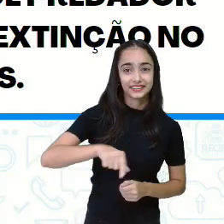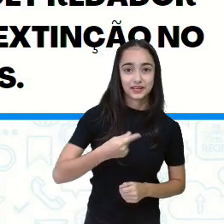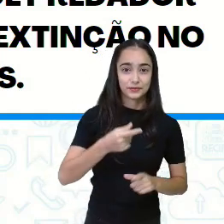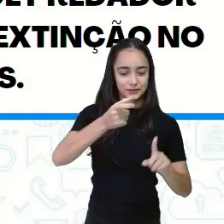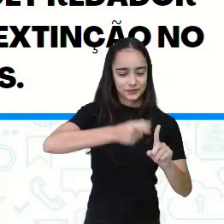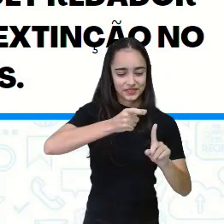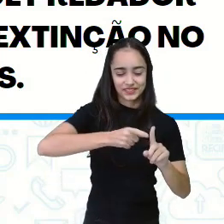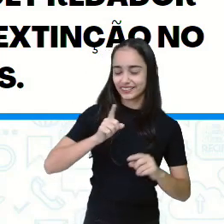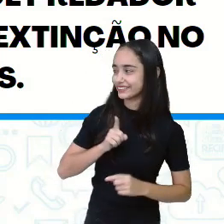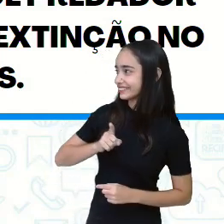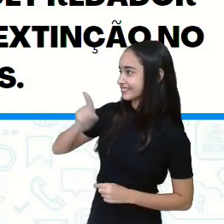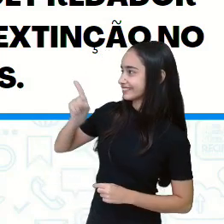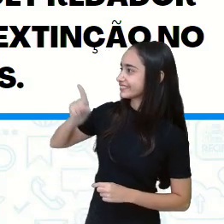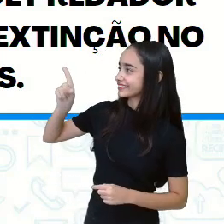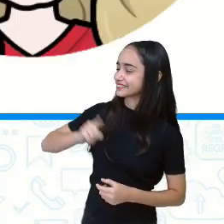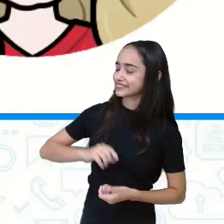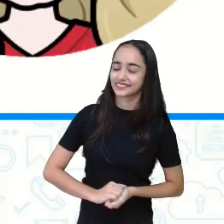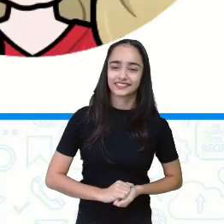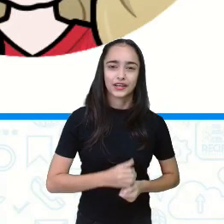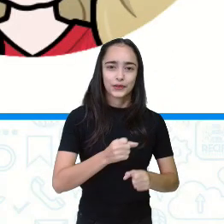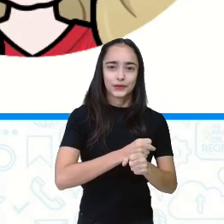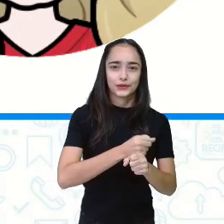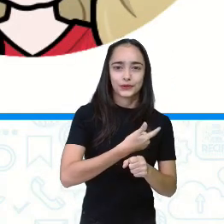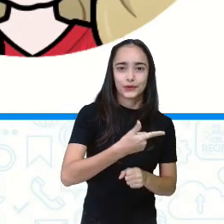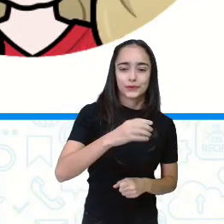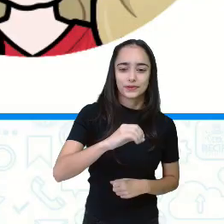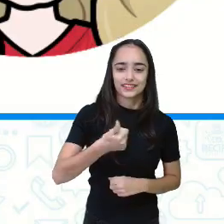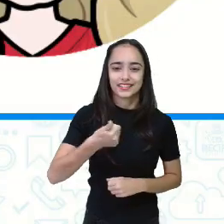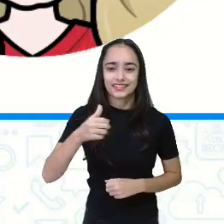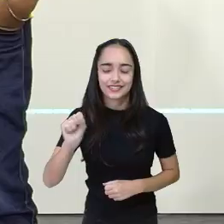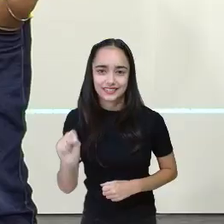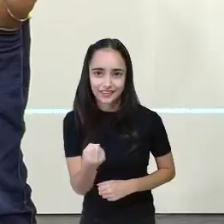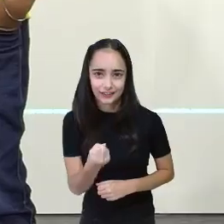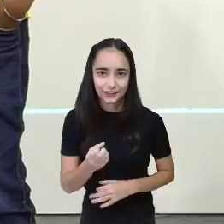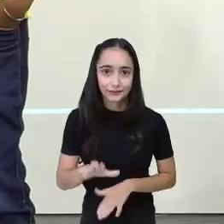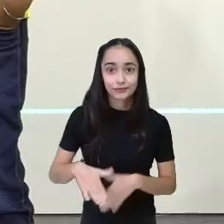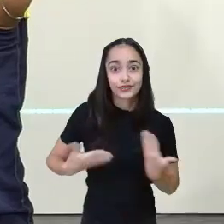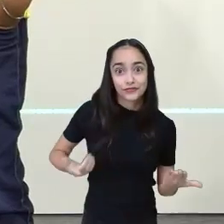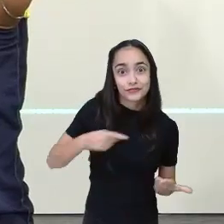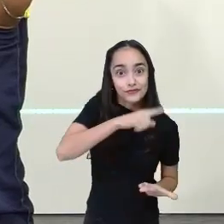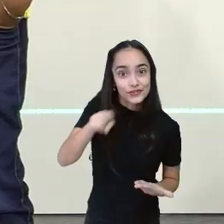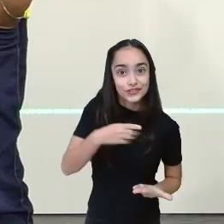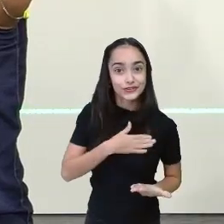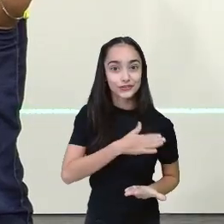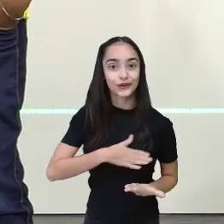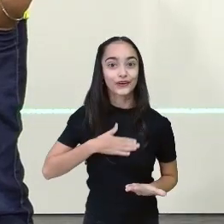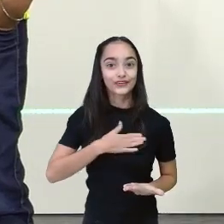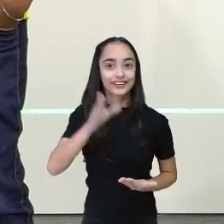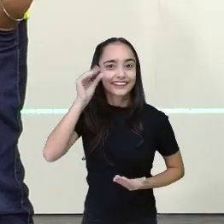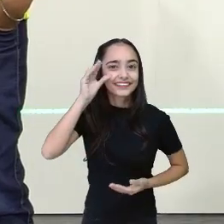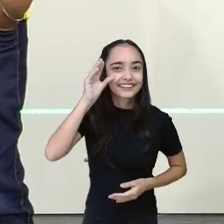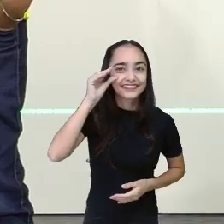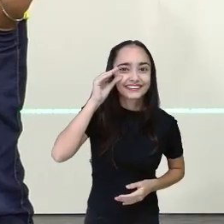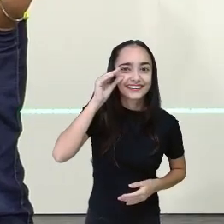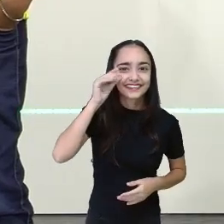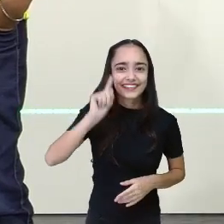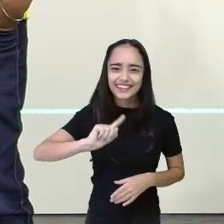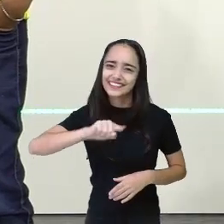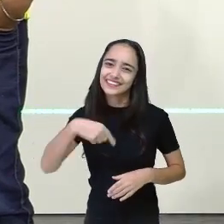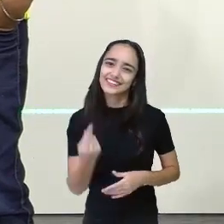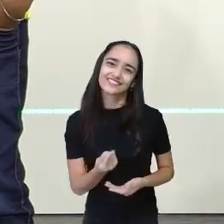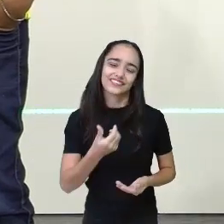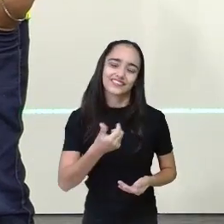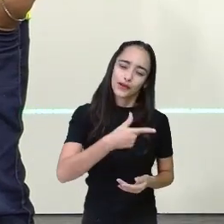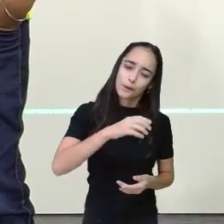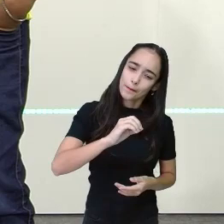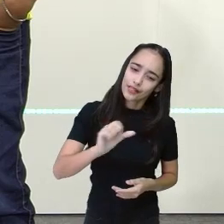em 2018, que foi na Rússia. E aí, gente, gostaram dessas curiosidades? E aí, depois de 2018, vem essa,